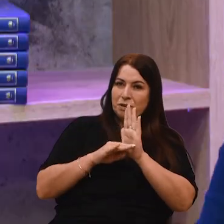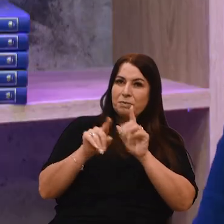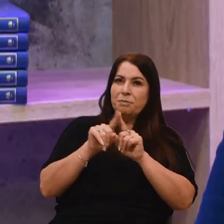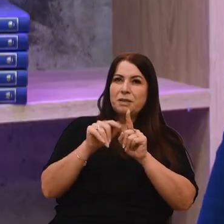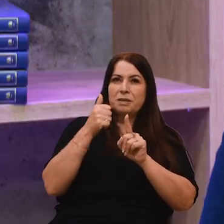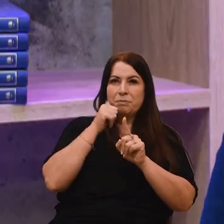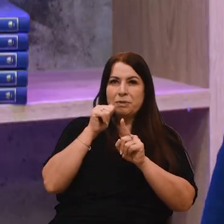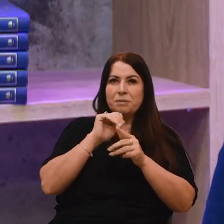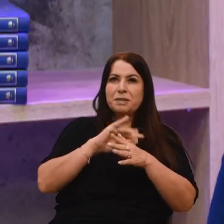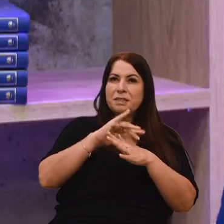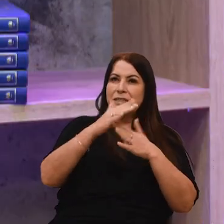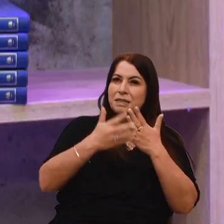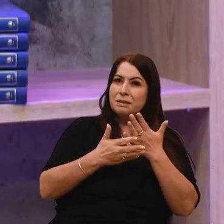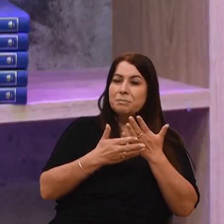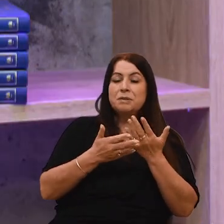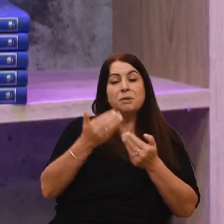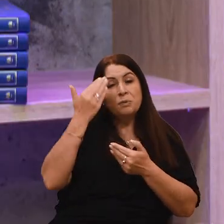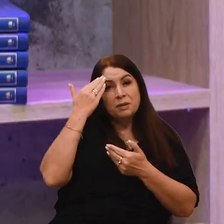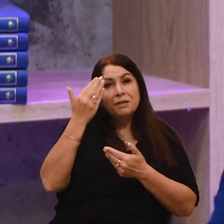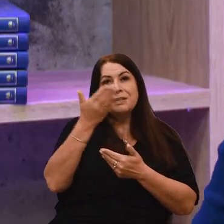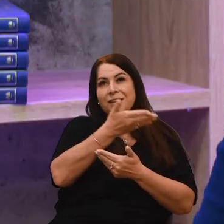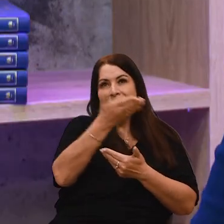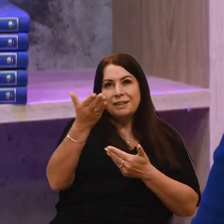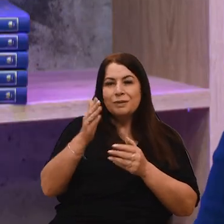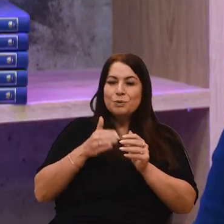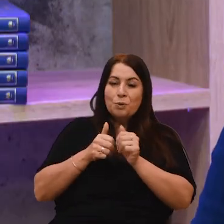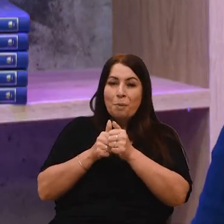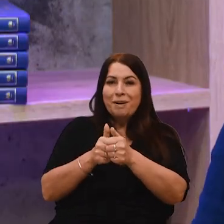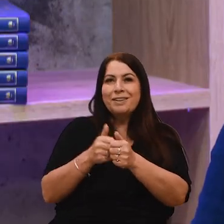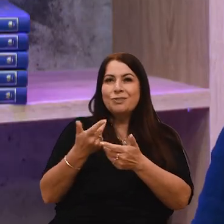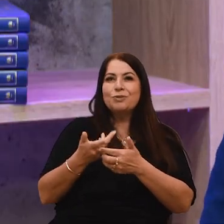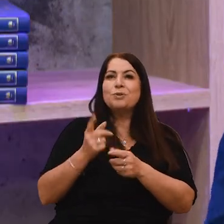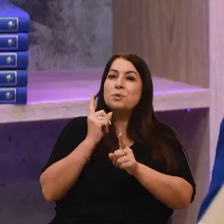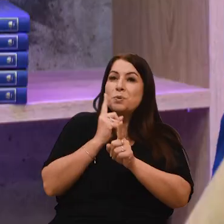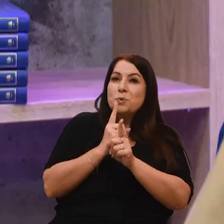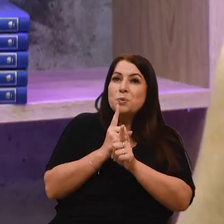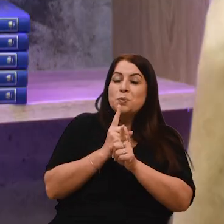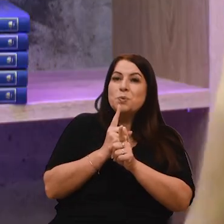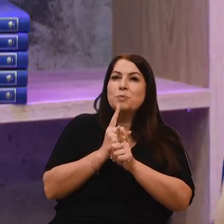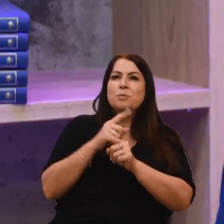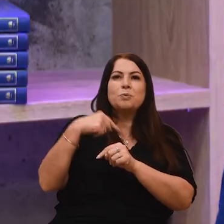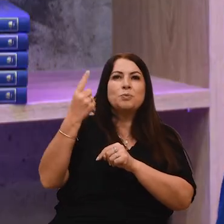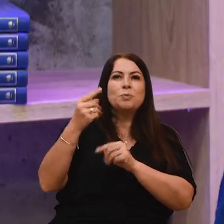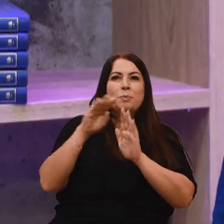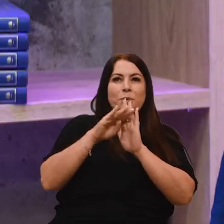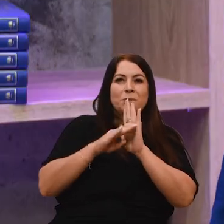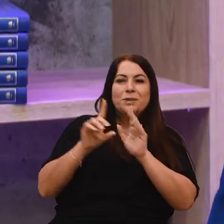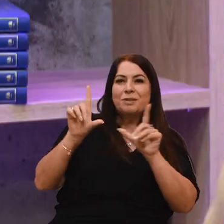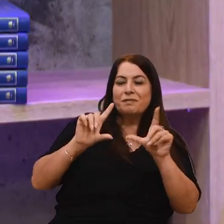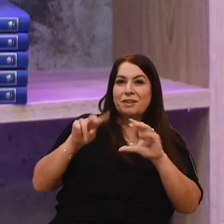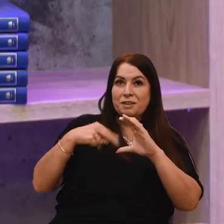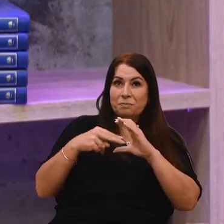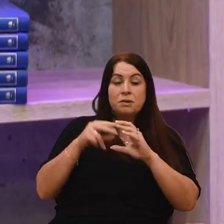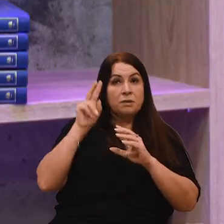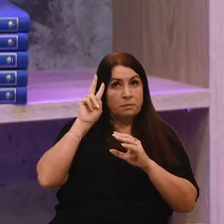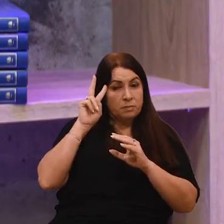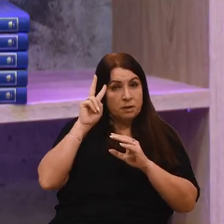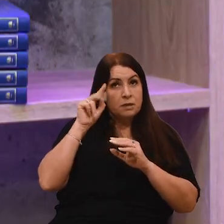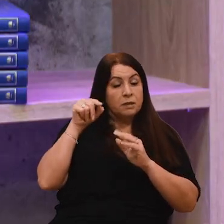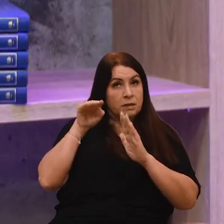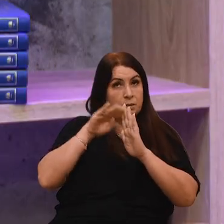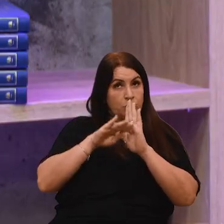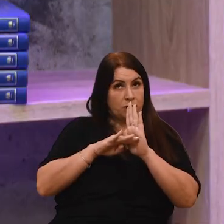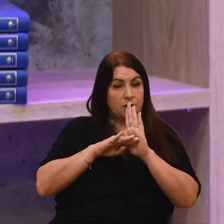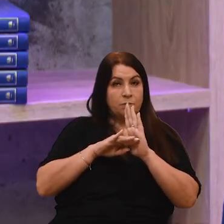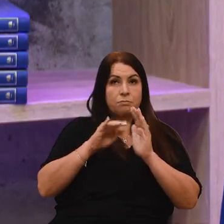as meninas das Libras. E eu agradeço, claro, a sua companhia. A gente se encontra na programação da TV Câmara Caxias. Lembrando que esse programa